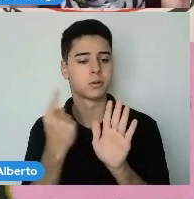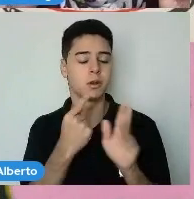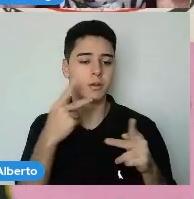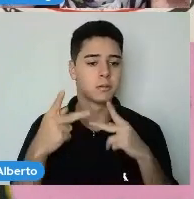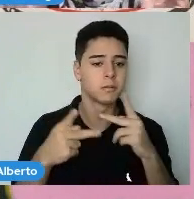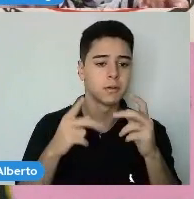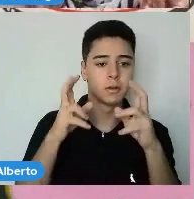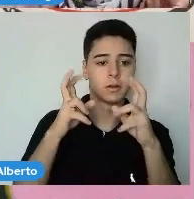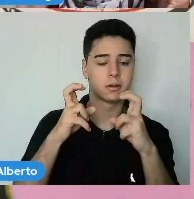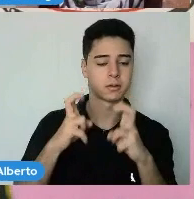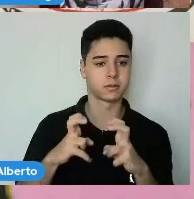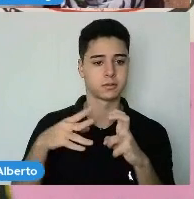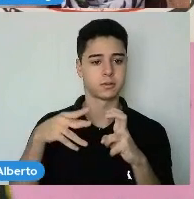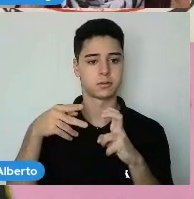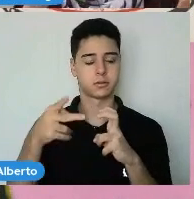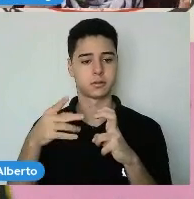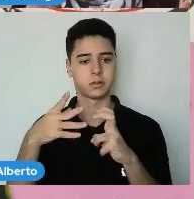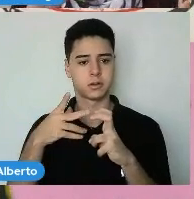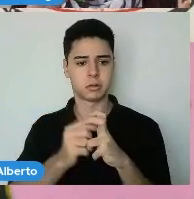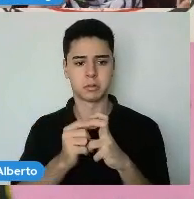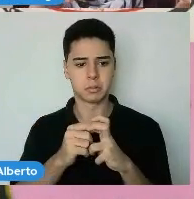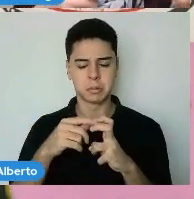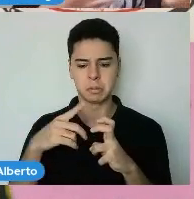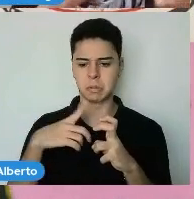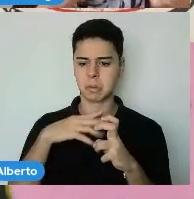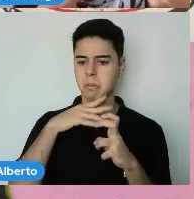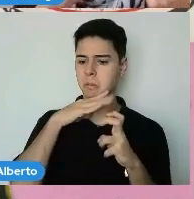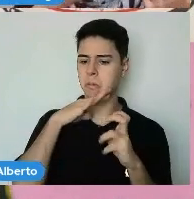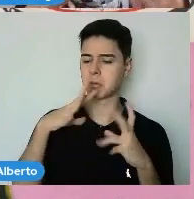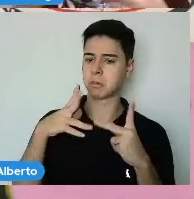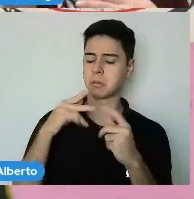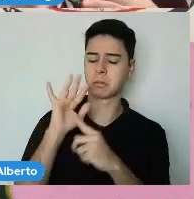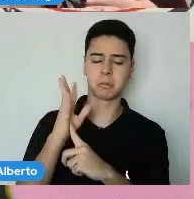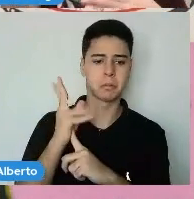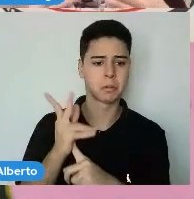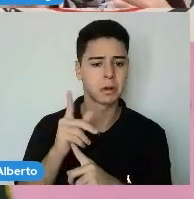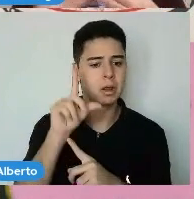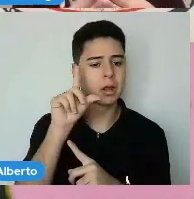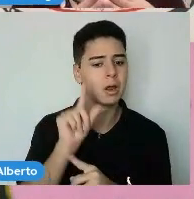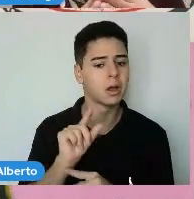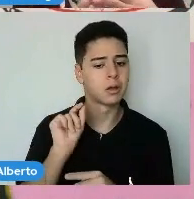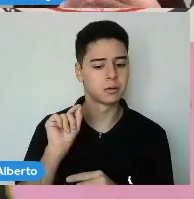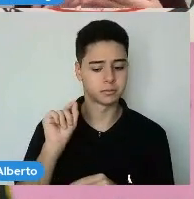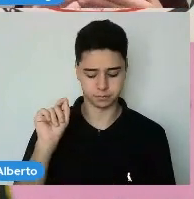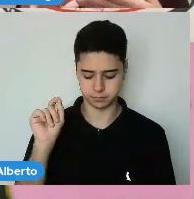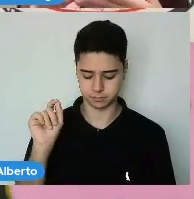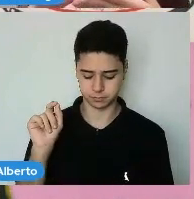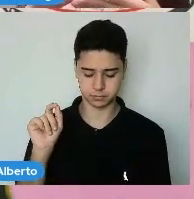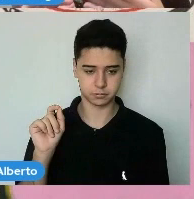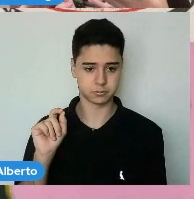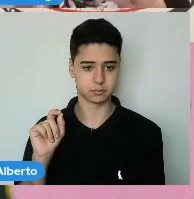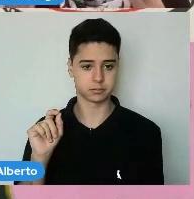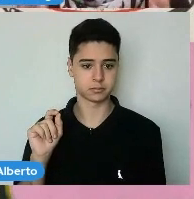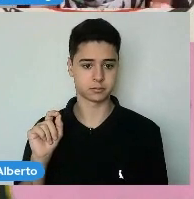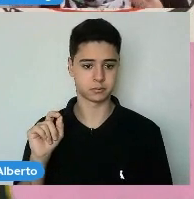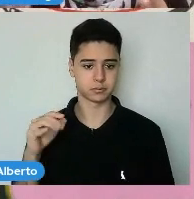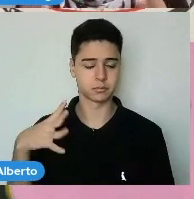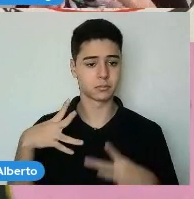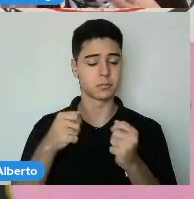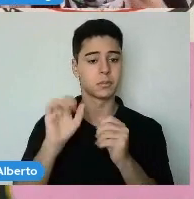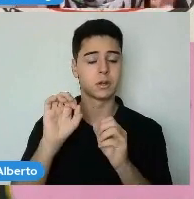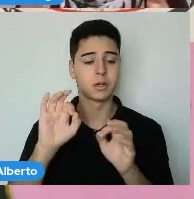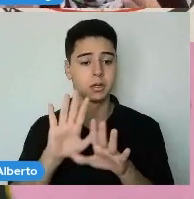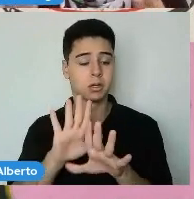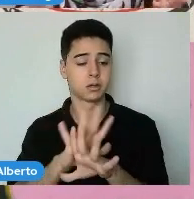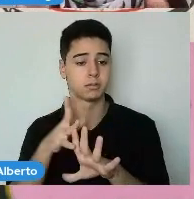aspas, entre aspas, o empobrecimento da arte, tá? É a redução dos artifícios estéticos e a eliminação